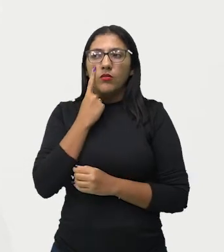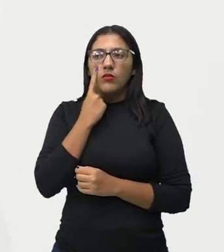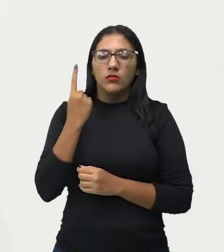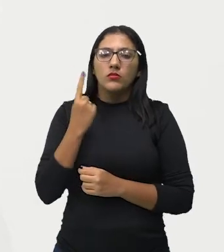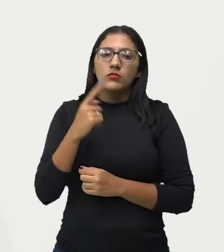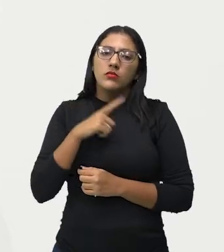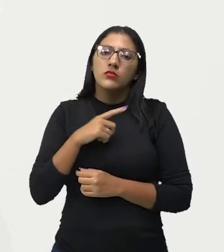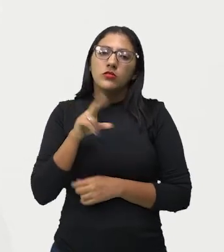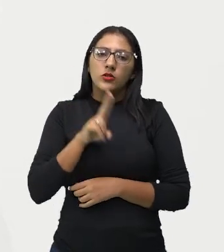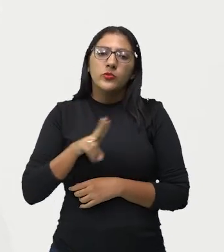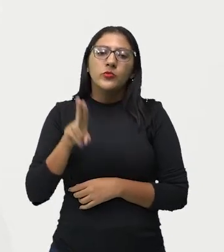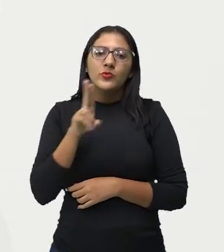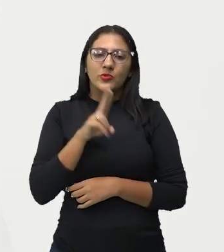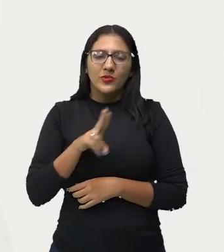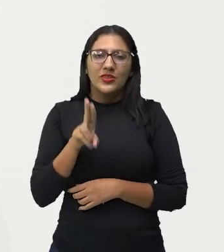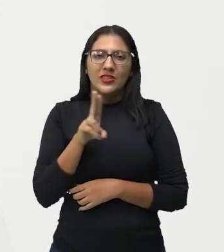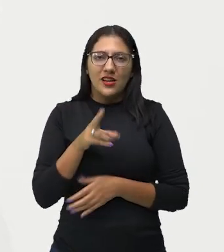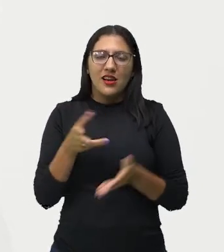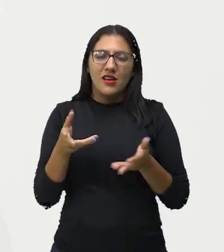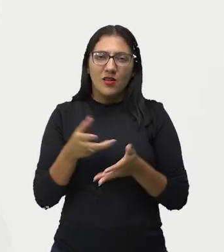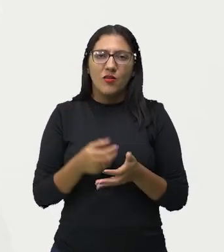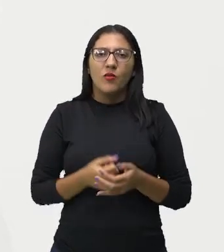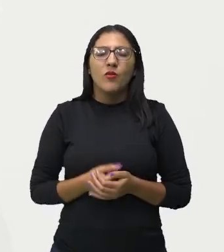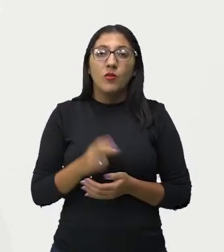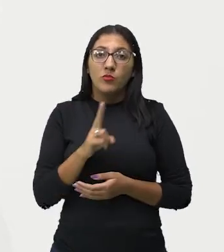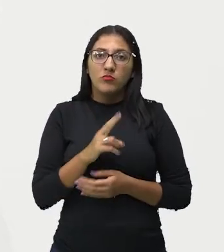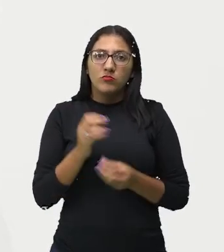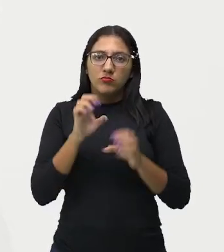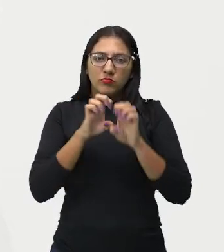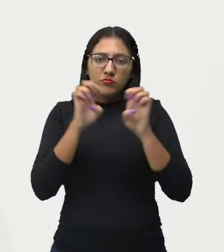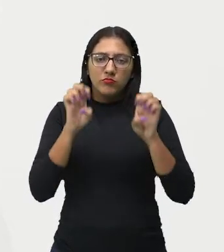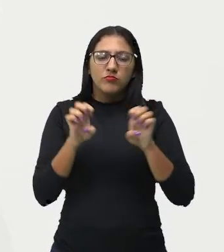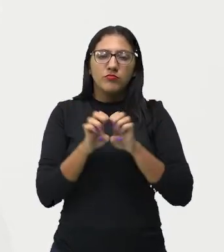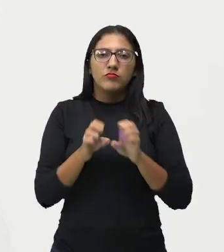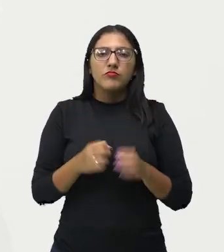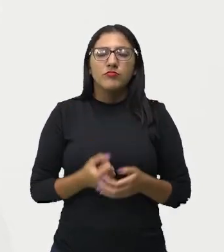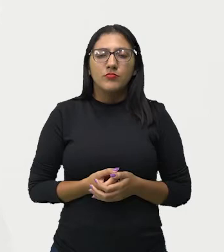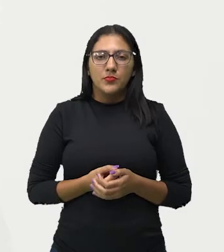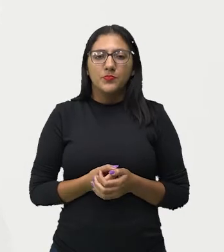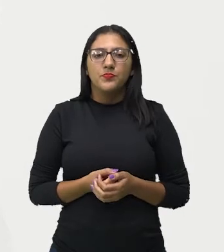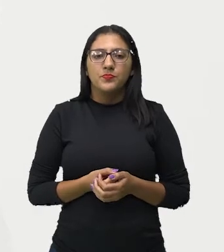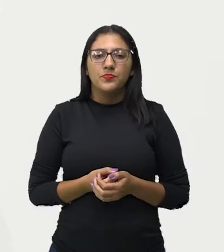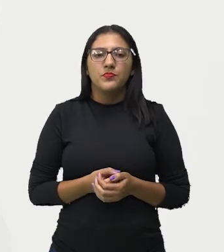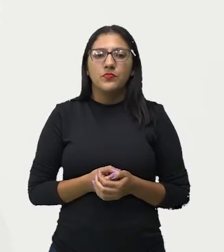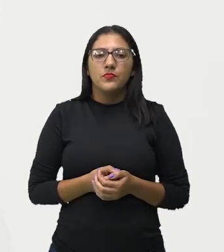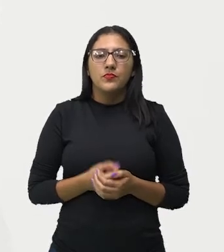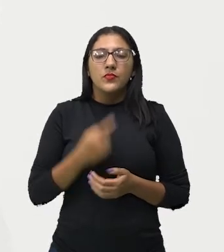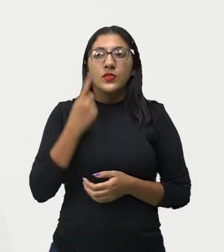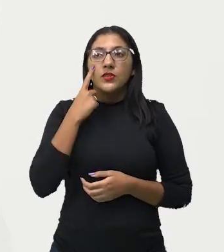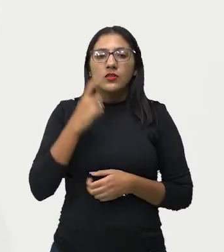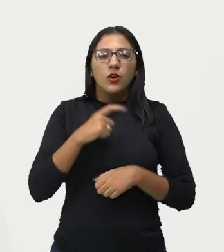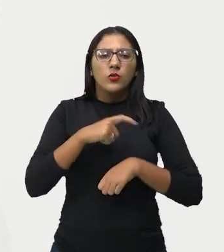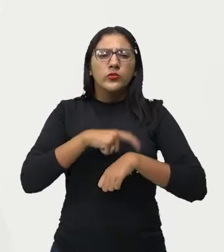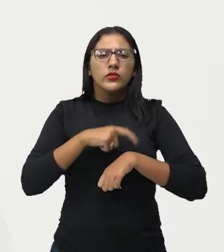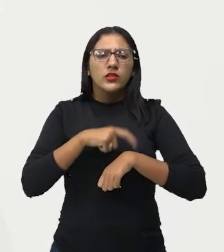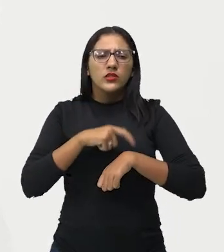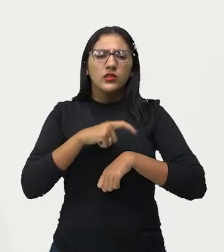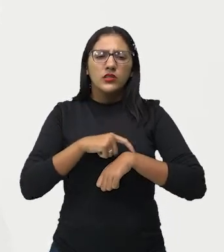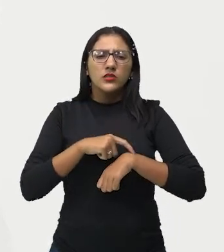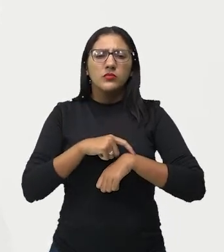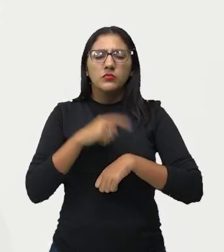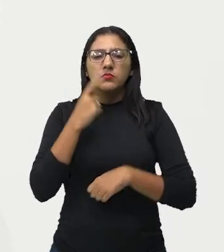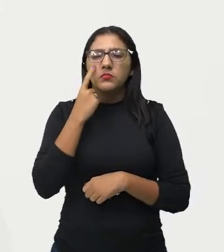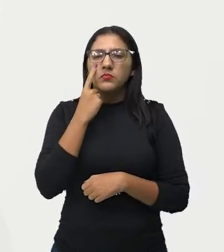porque é a que a gente vai utilizar para aplicarmos na fórmula, tá legal? O tempo do nosso enunciado, o